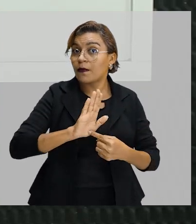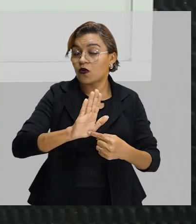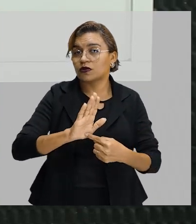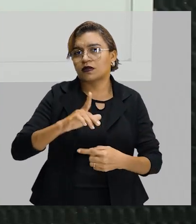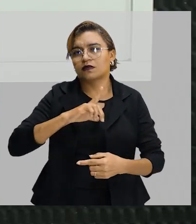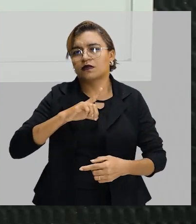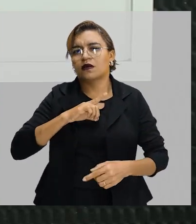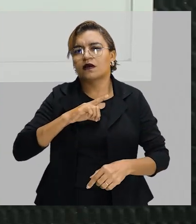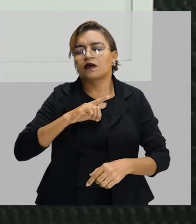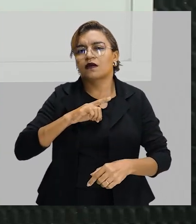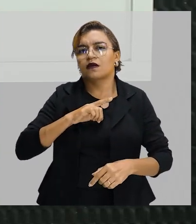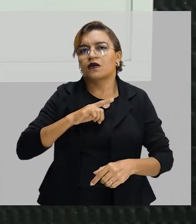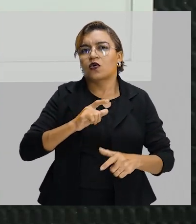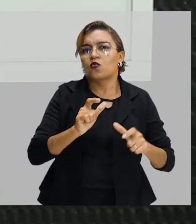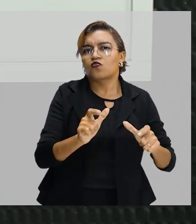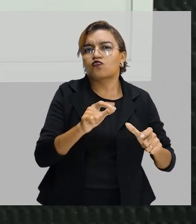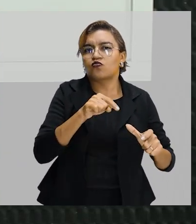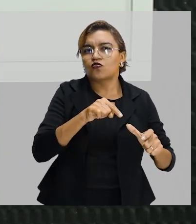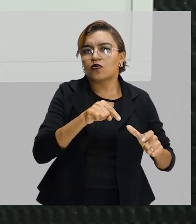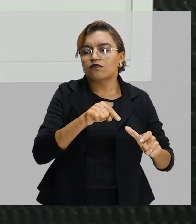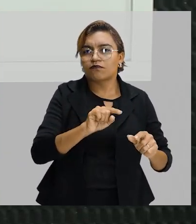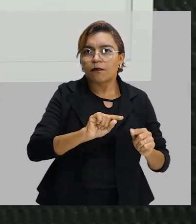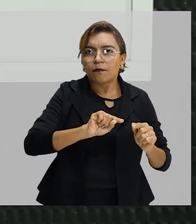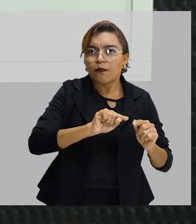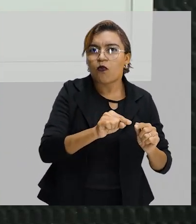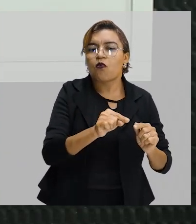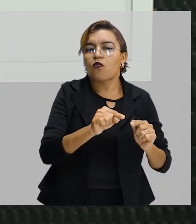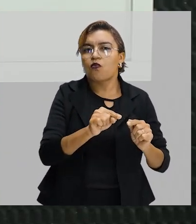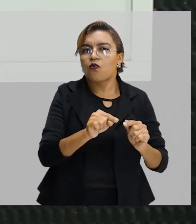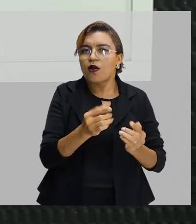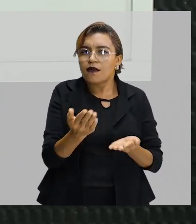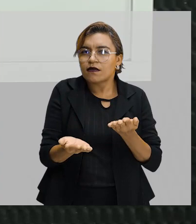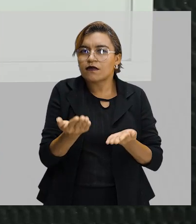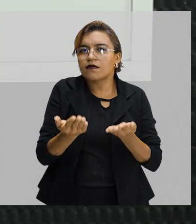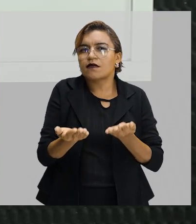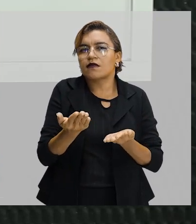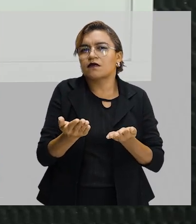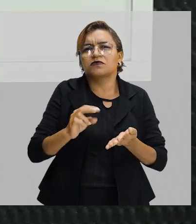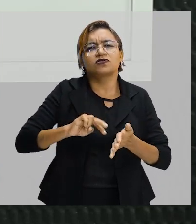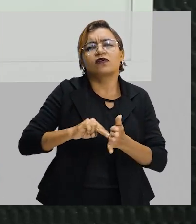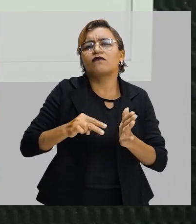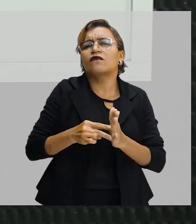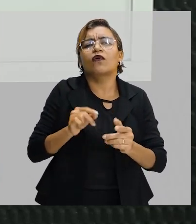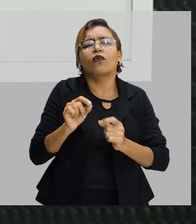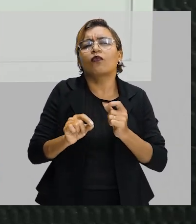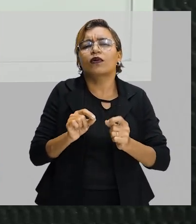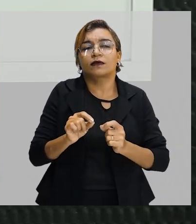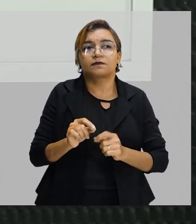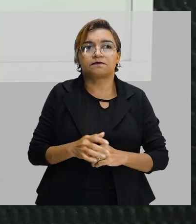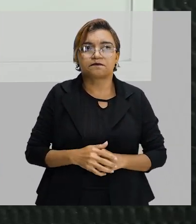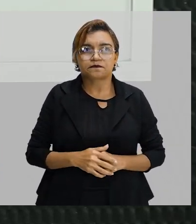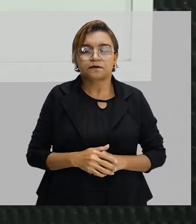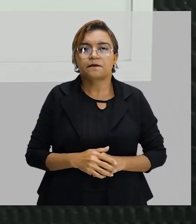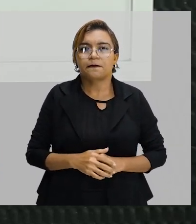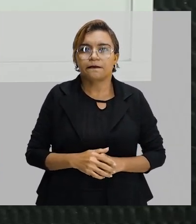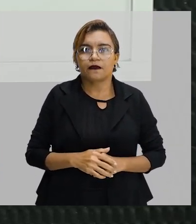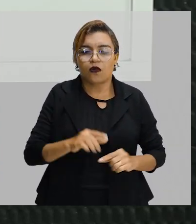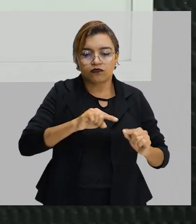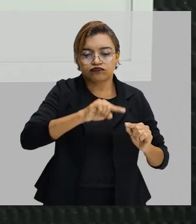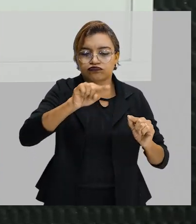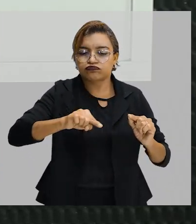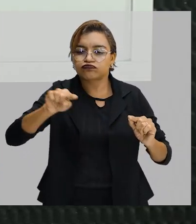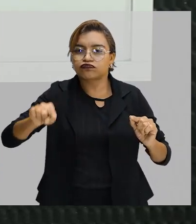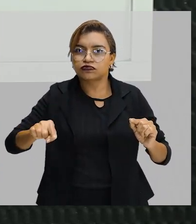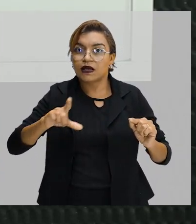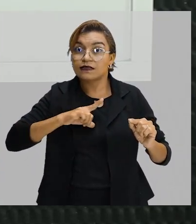de equilíbrio. O que é esse ponto de equilíbrio? É muito simples. Esse ponto de equilíbrio, né, no caso aqui, o nosso vai ser essa